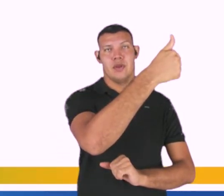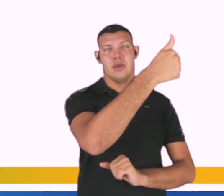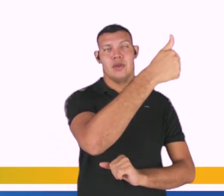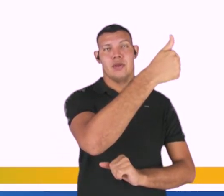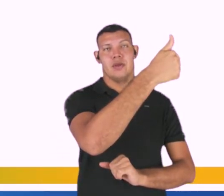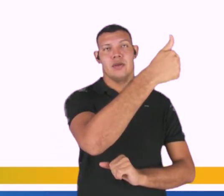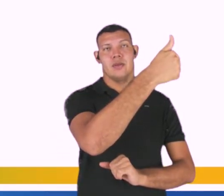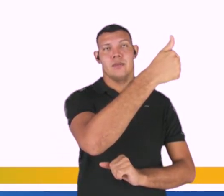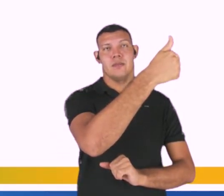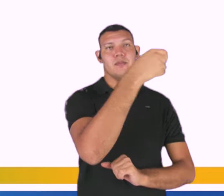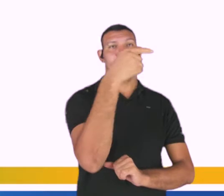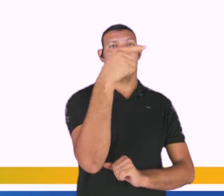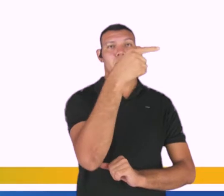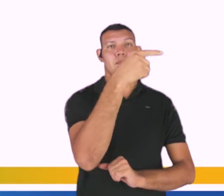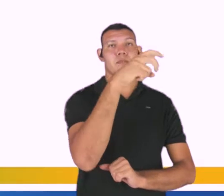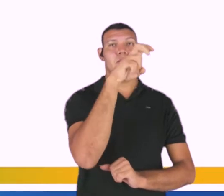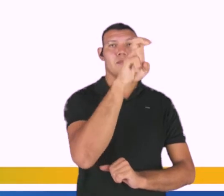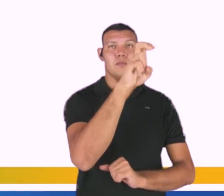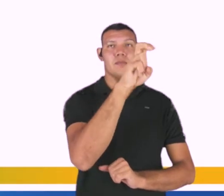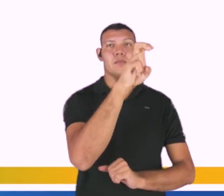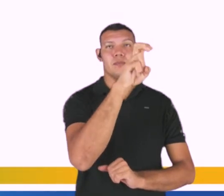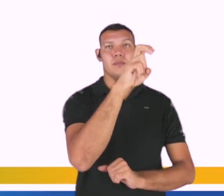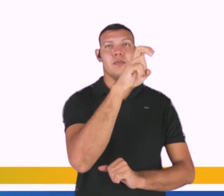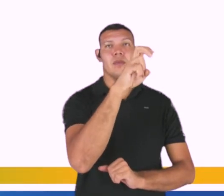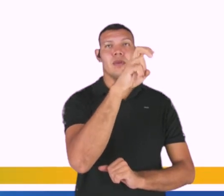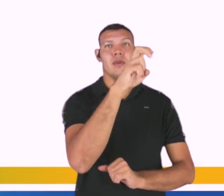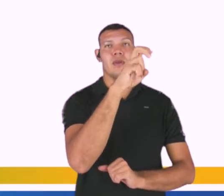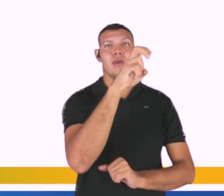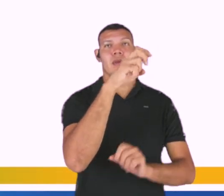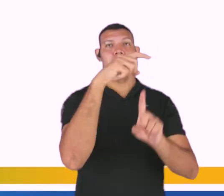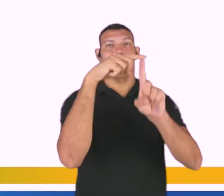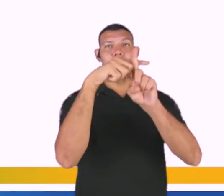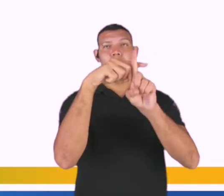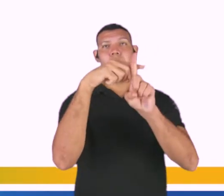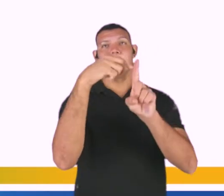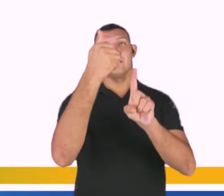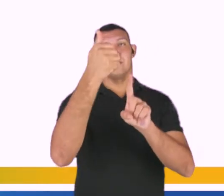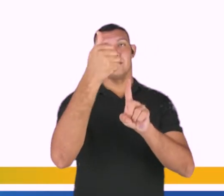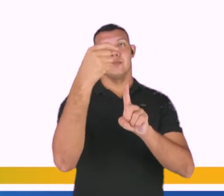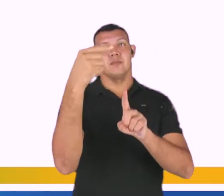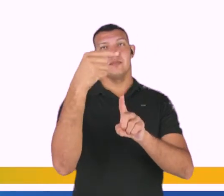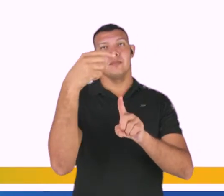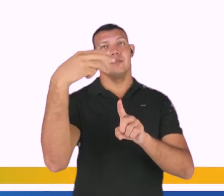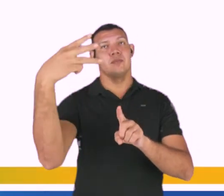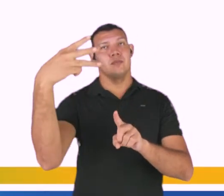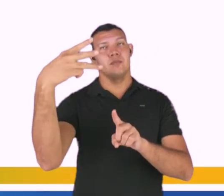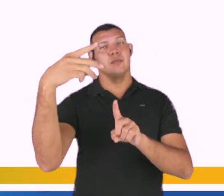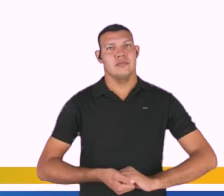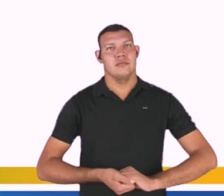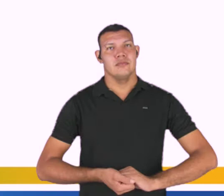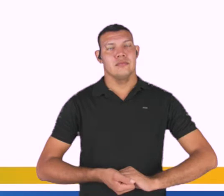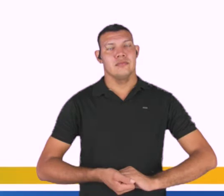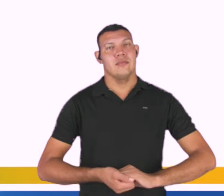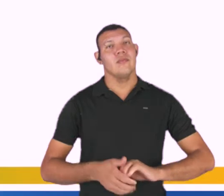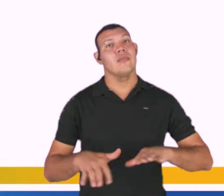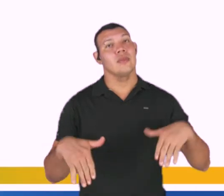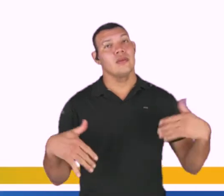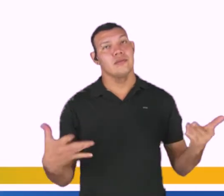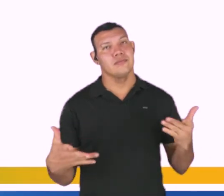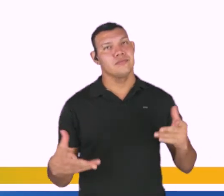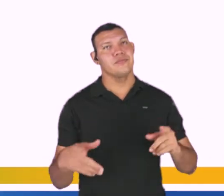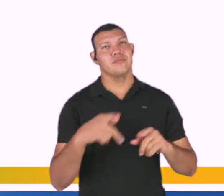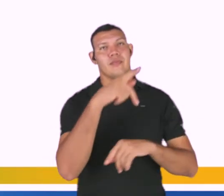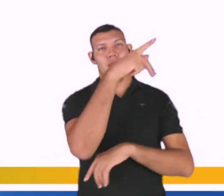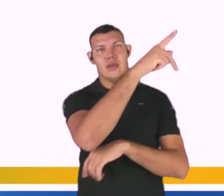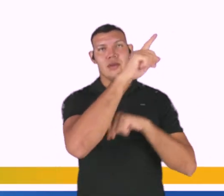mais x ao quadrado menos 3X mais seis e aí nós vamos colocar os coeficientes aqui dentro da chave e aí dá